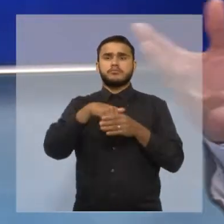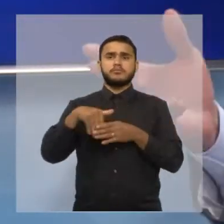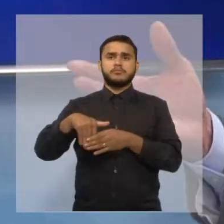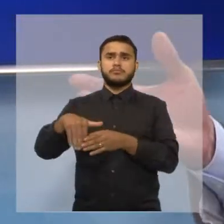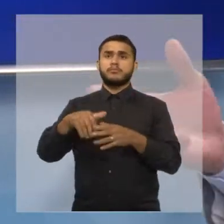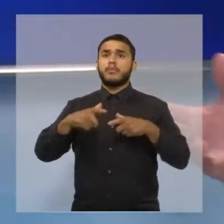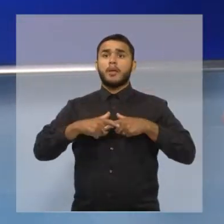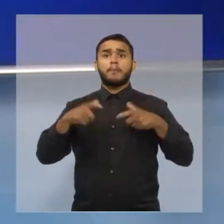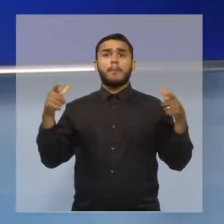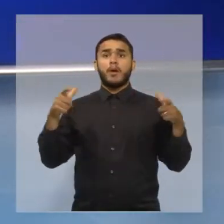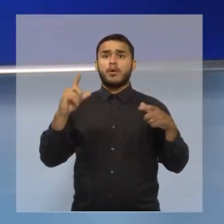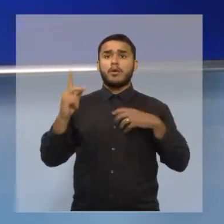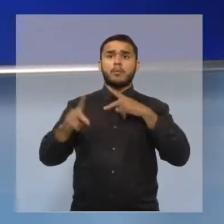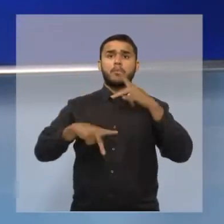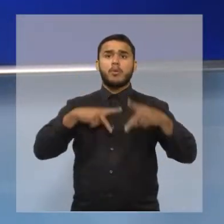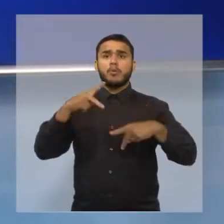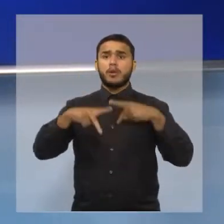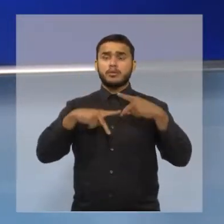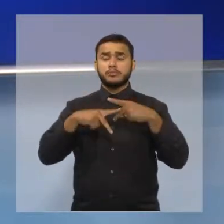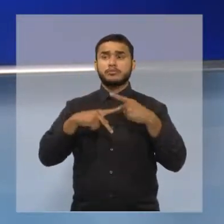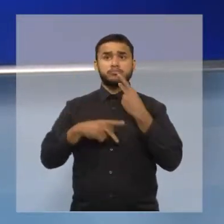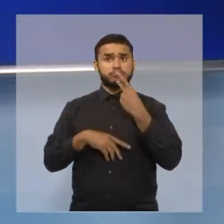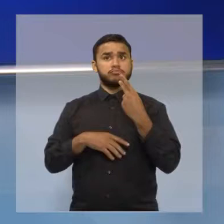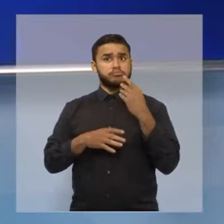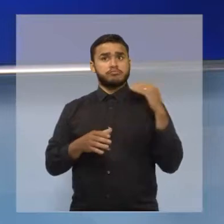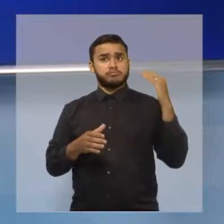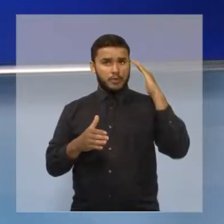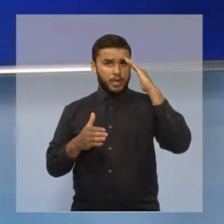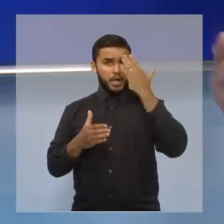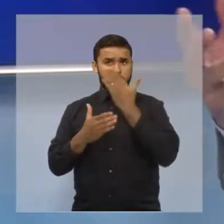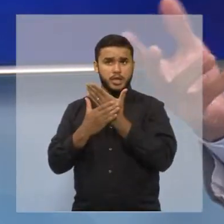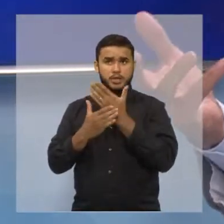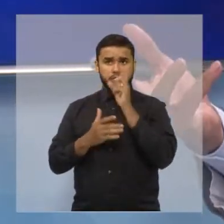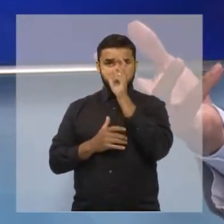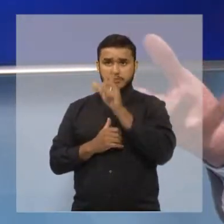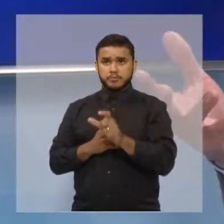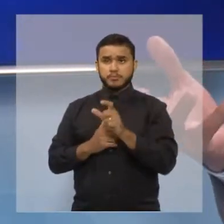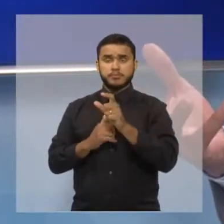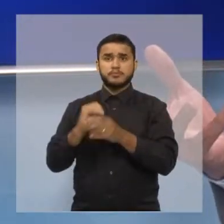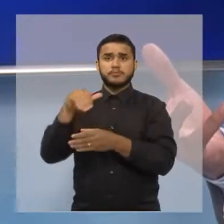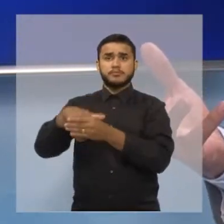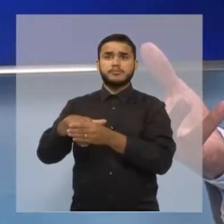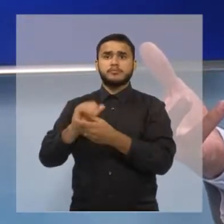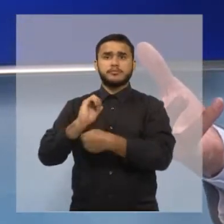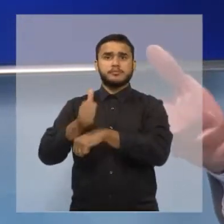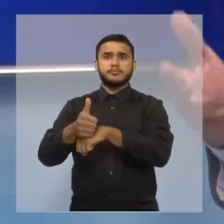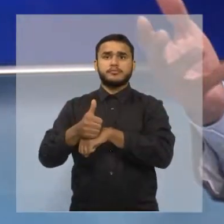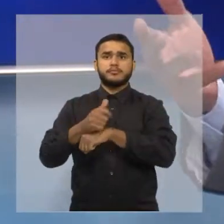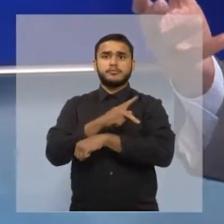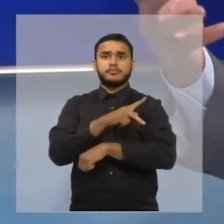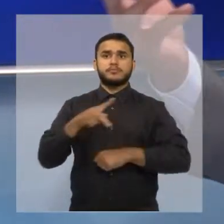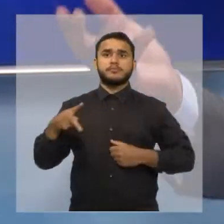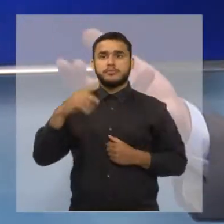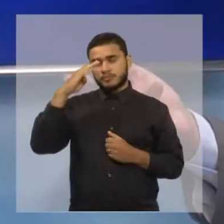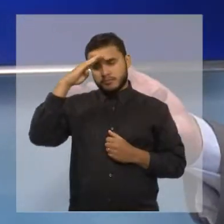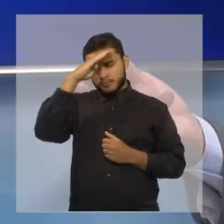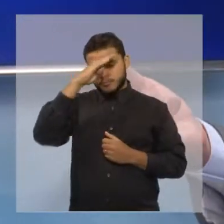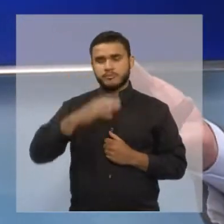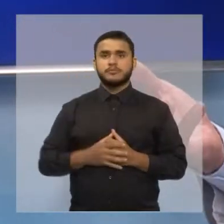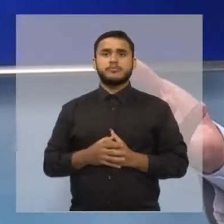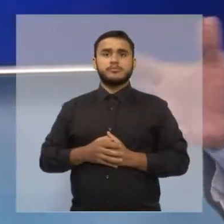ampla maioria de votos que obteve, lhe confere todo o direito e todos os